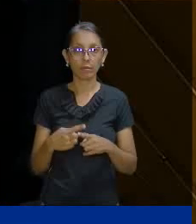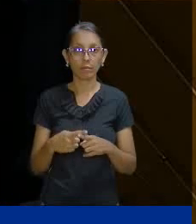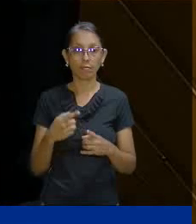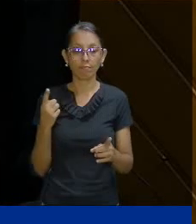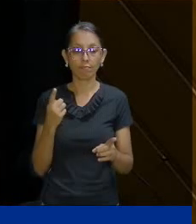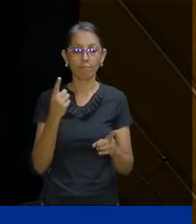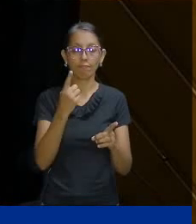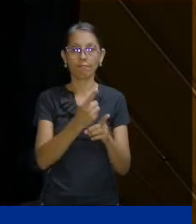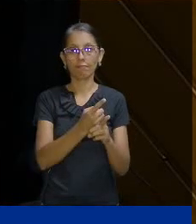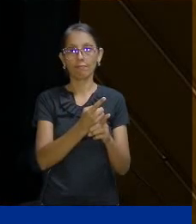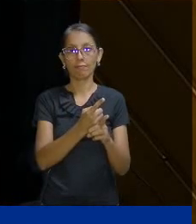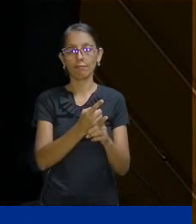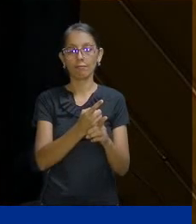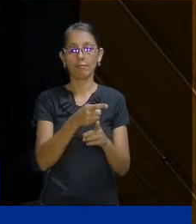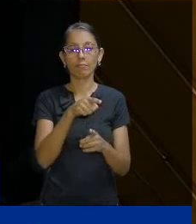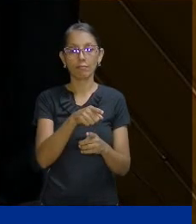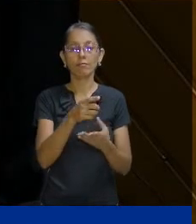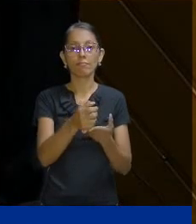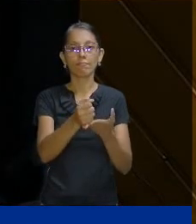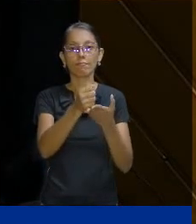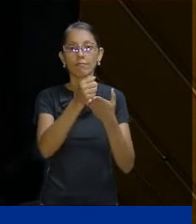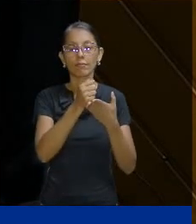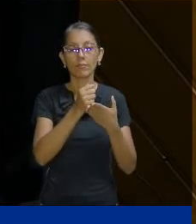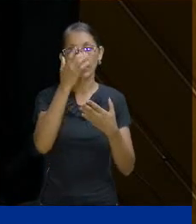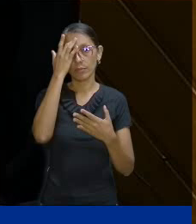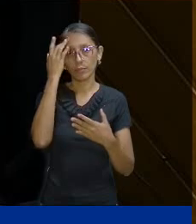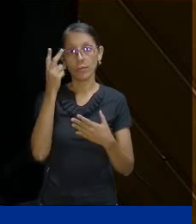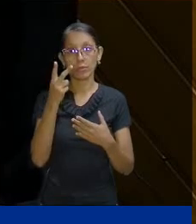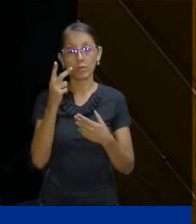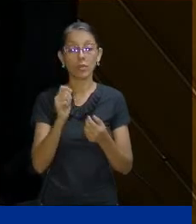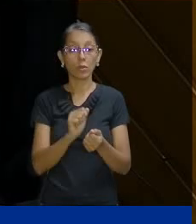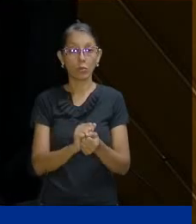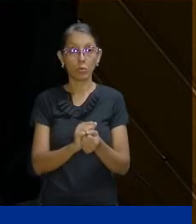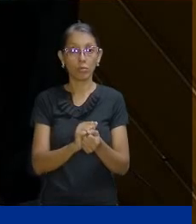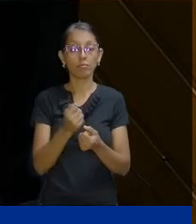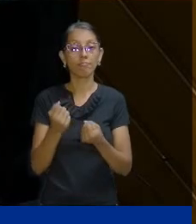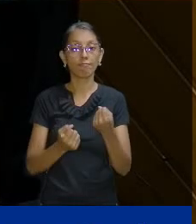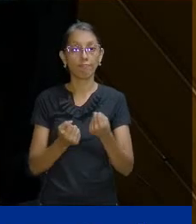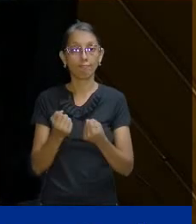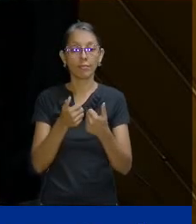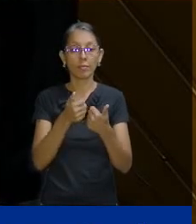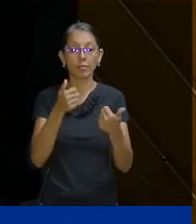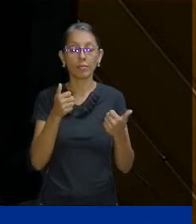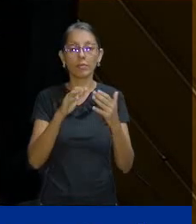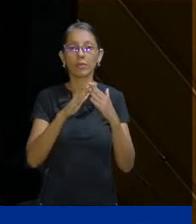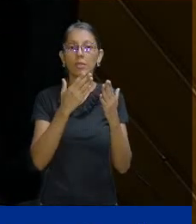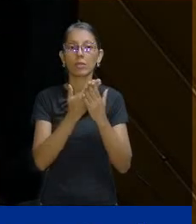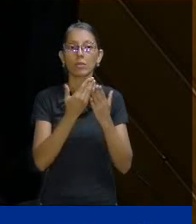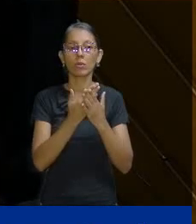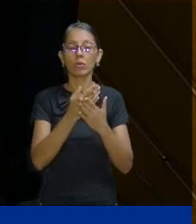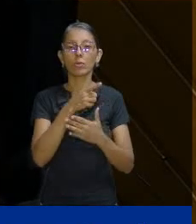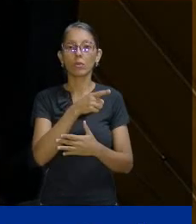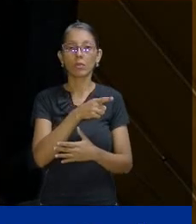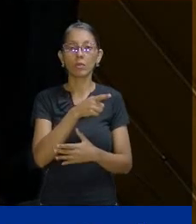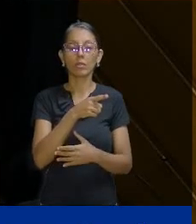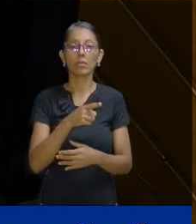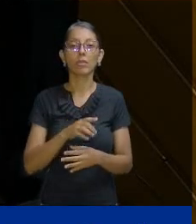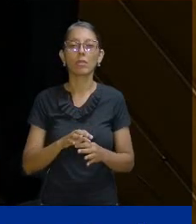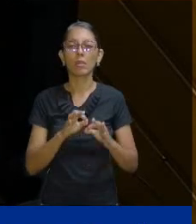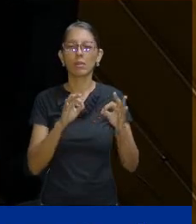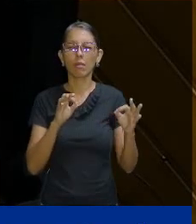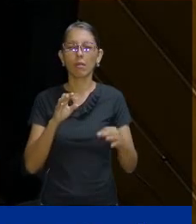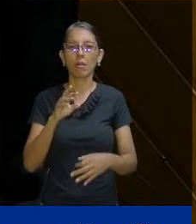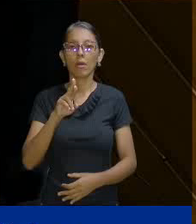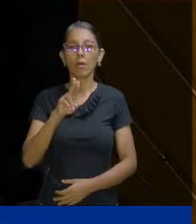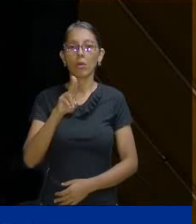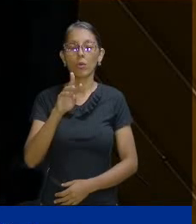proximidades da Escola Estadual Professora Ruth de Almeida Bezerra. A prova apresentada pelo Ministério Público baseia